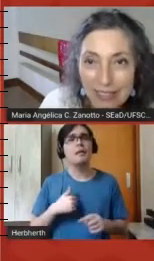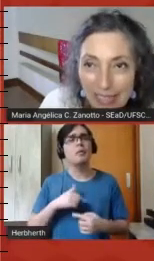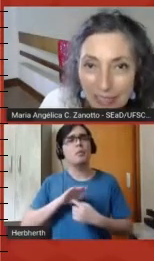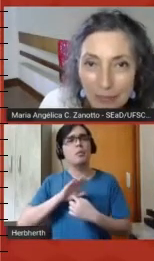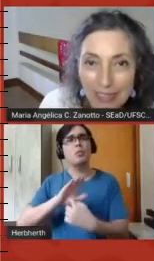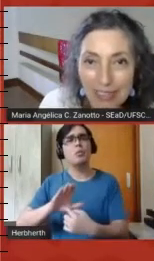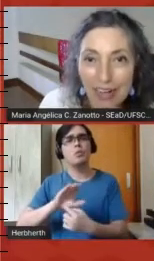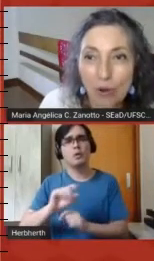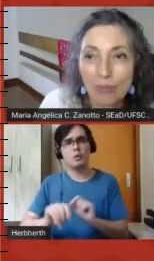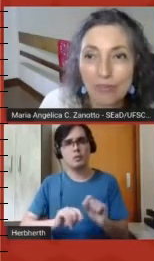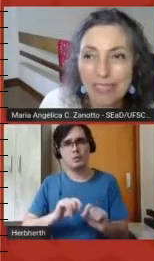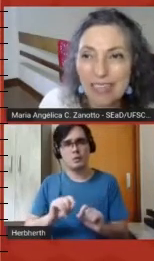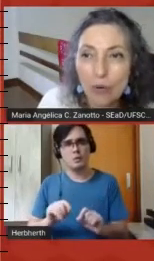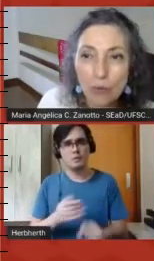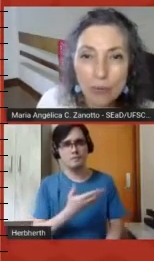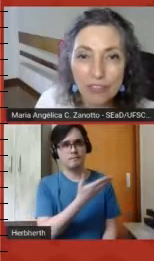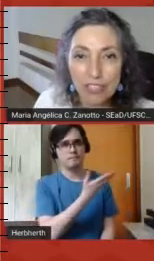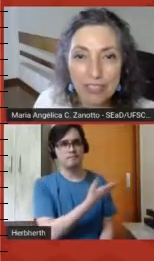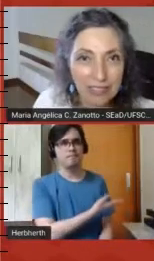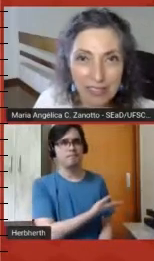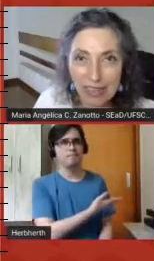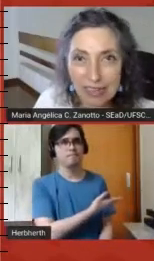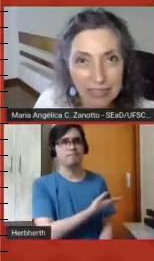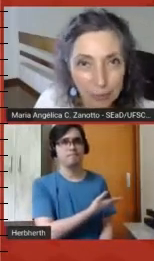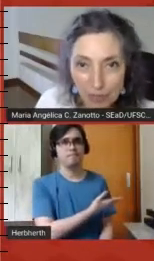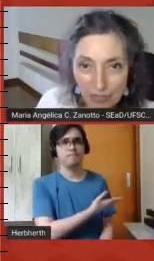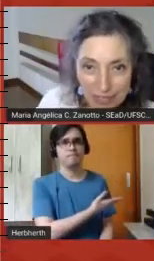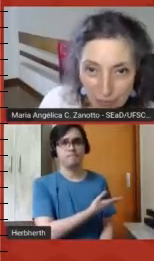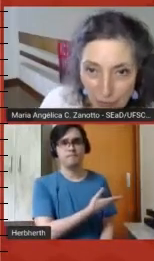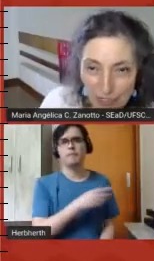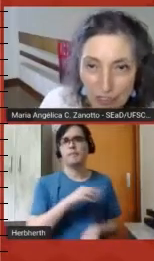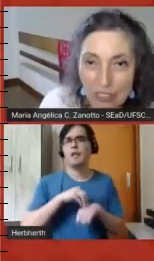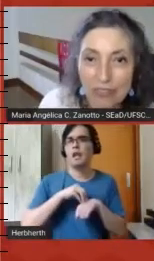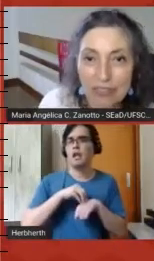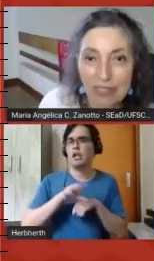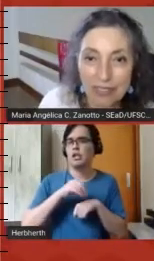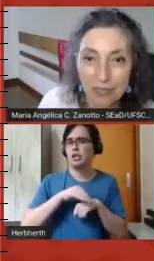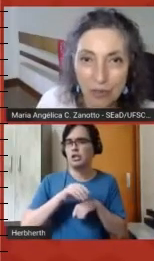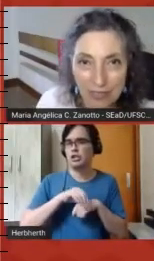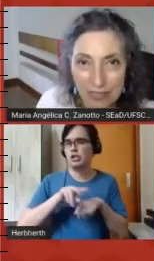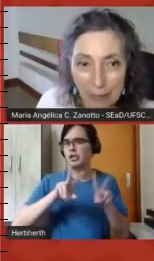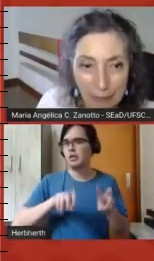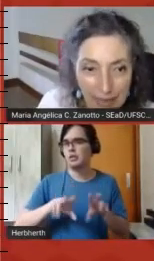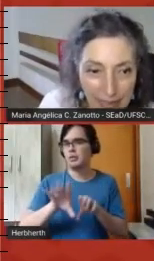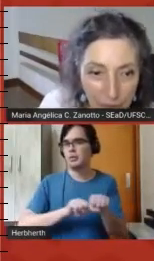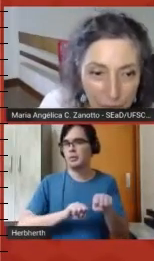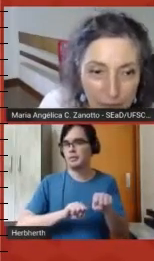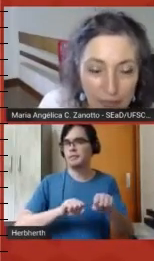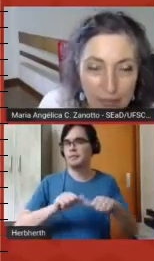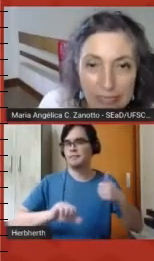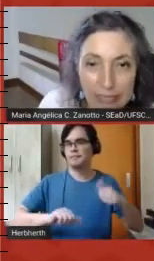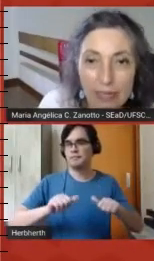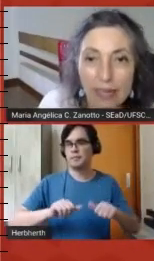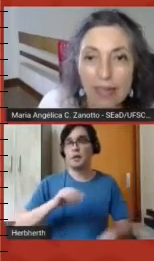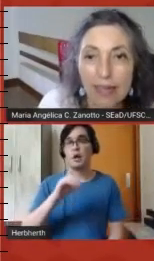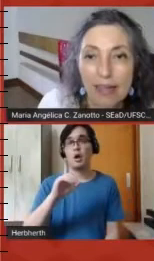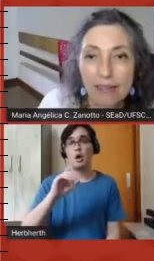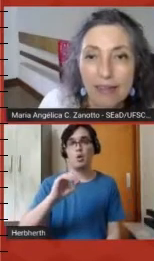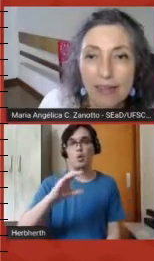Aqui nesse material tem algumas dicas e técnicas para avaliação formativa. Esse doc está aberto,